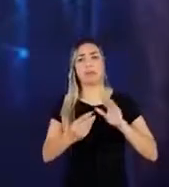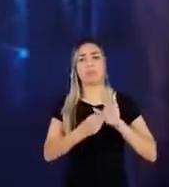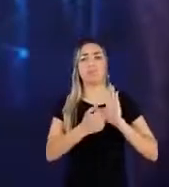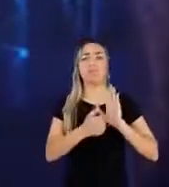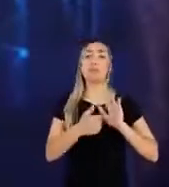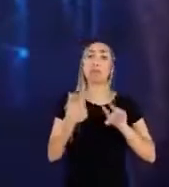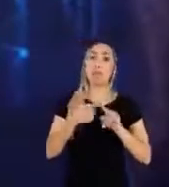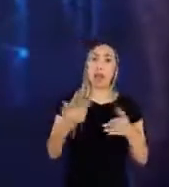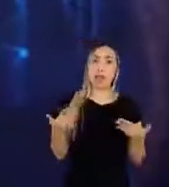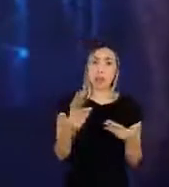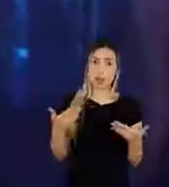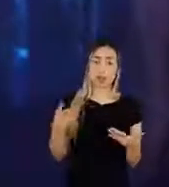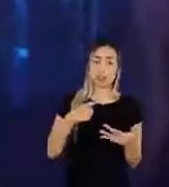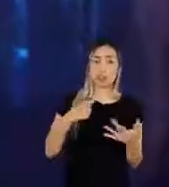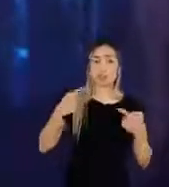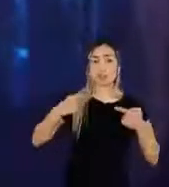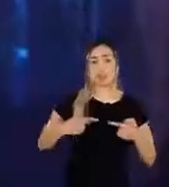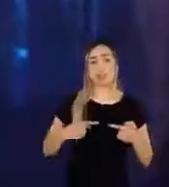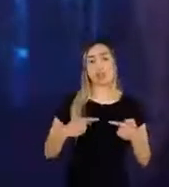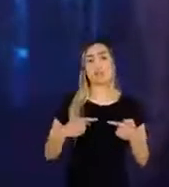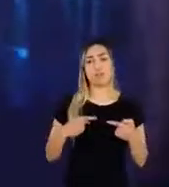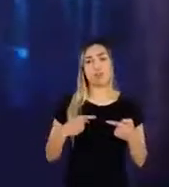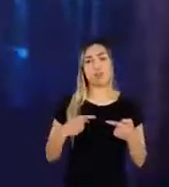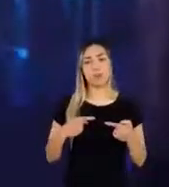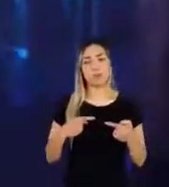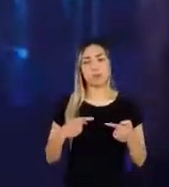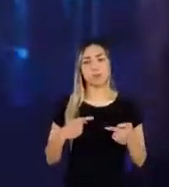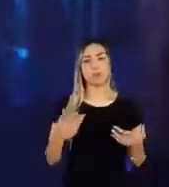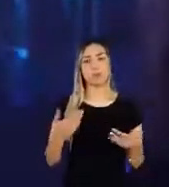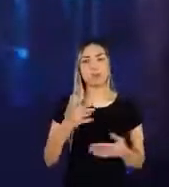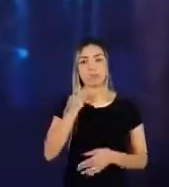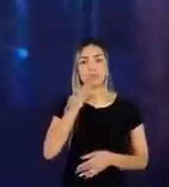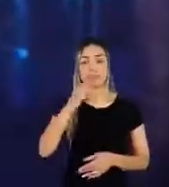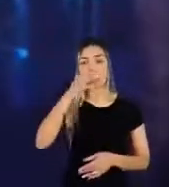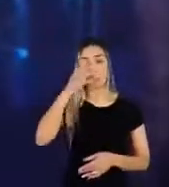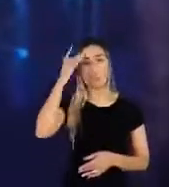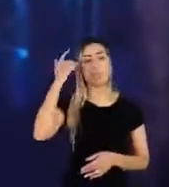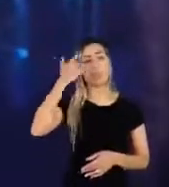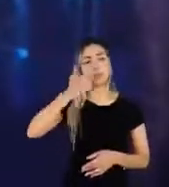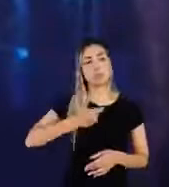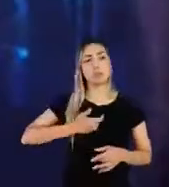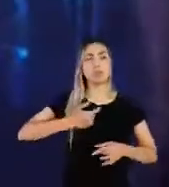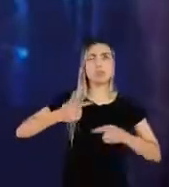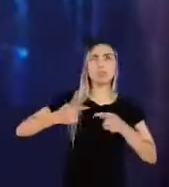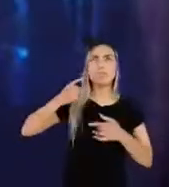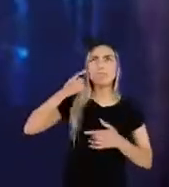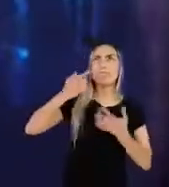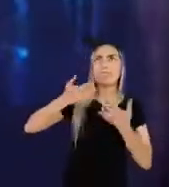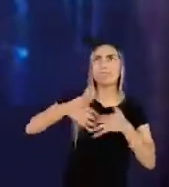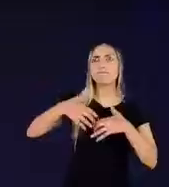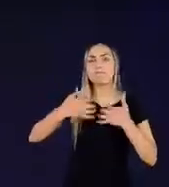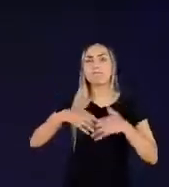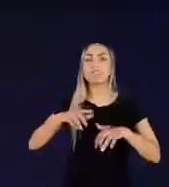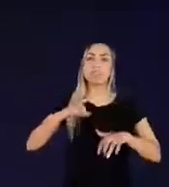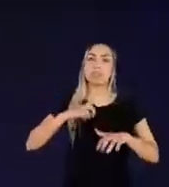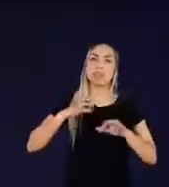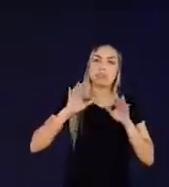esse desafio que, quando cai no cotidiano das pessoas, com certeza se reflete no Congresso Nacional.